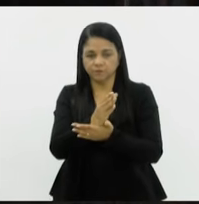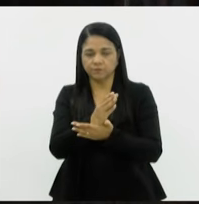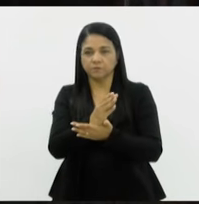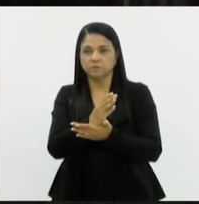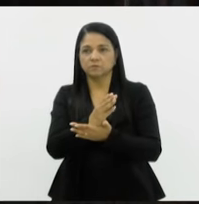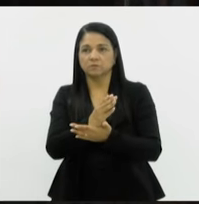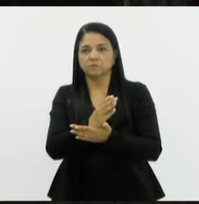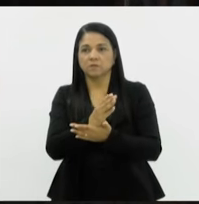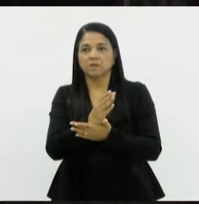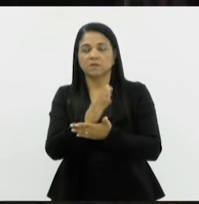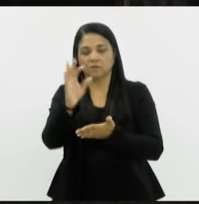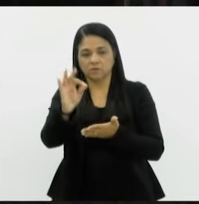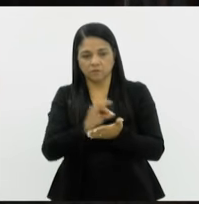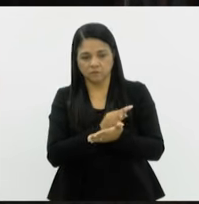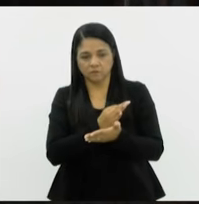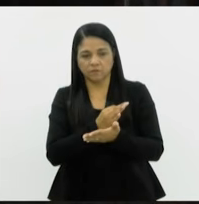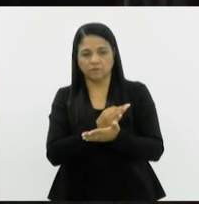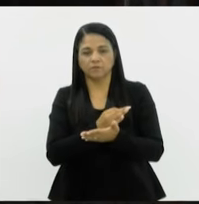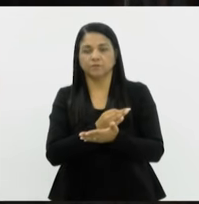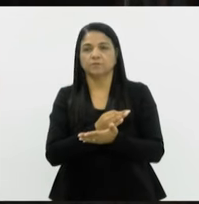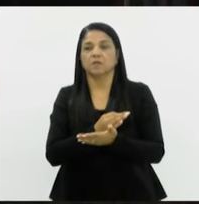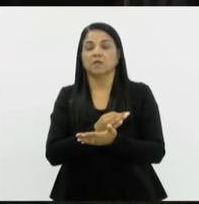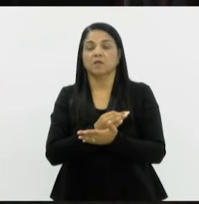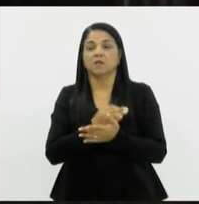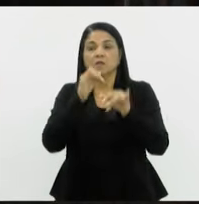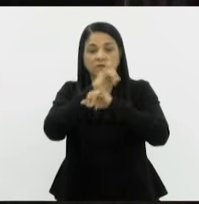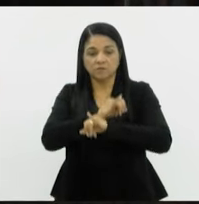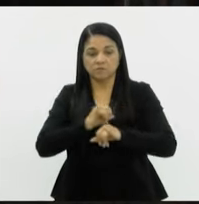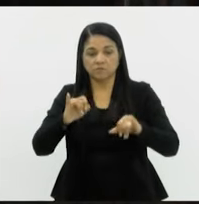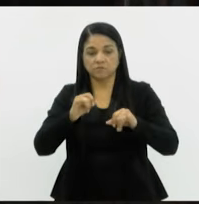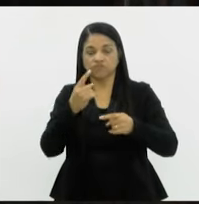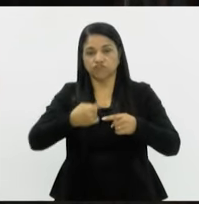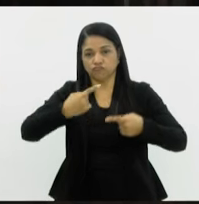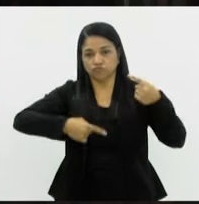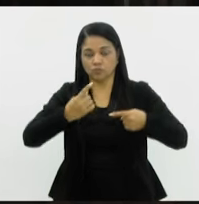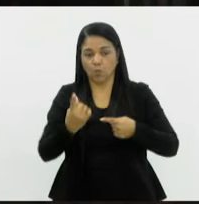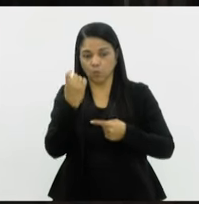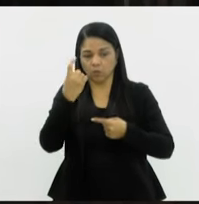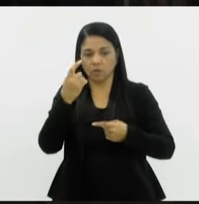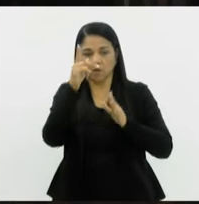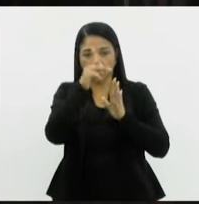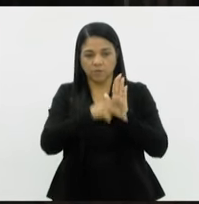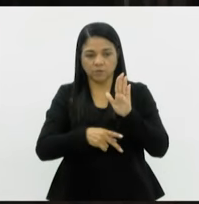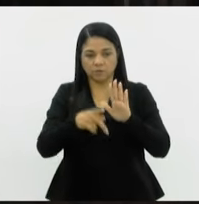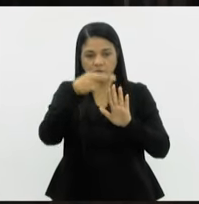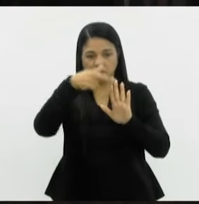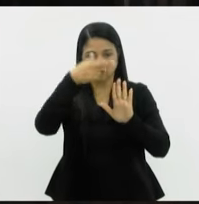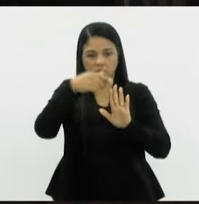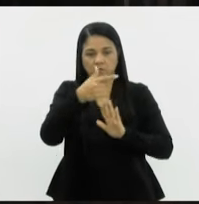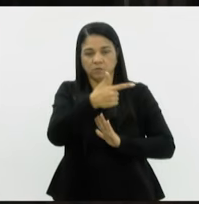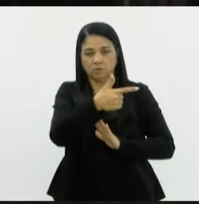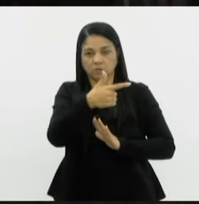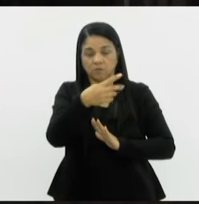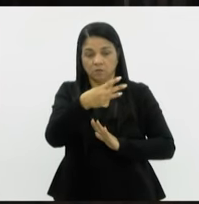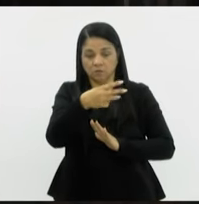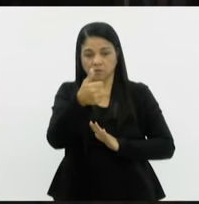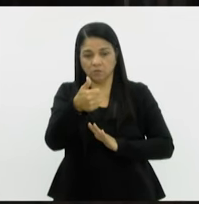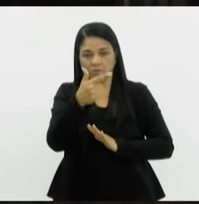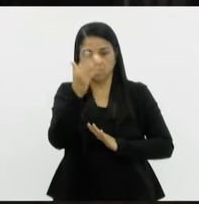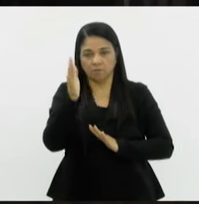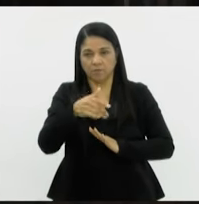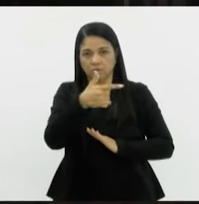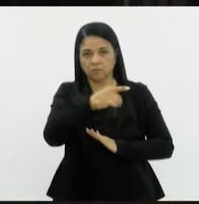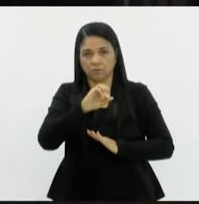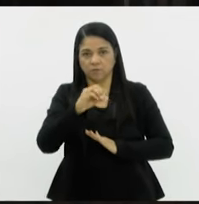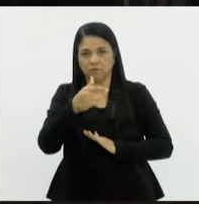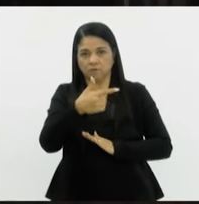aprovado, vai autógrafo. Em discussão única, projeto de resolução número 31 de 2023, de autoria do deputado Dani